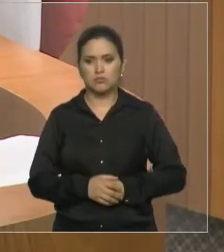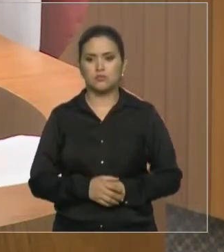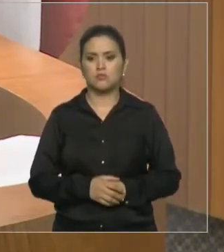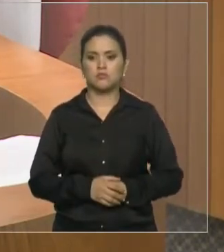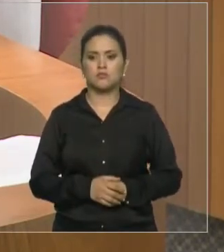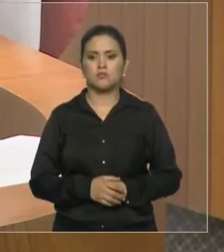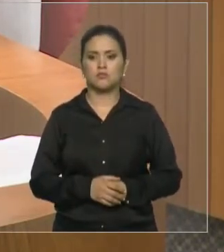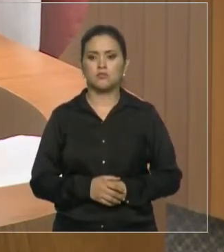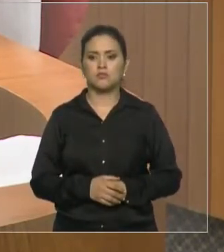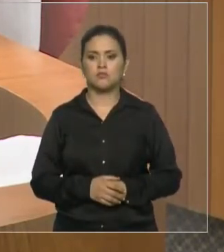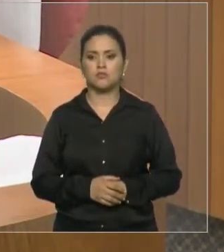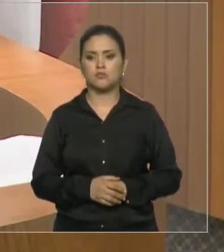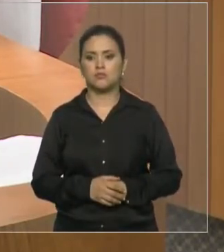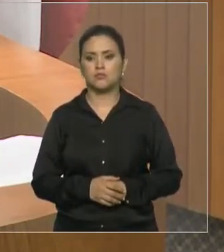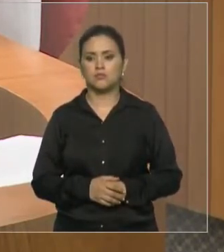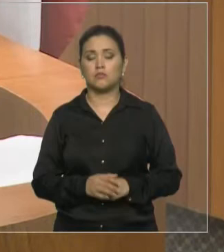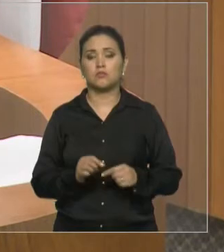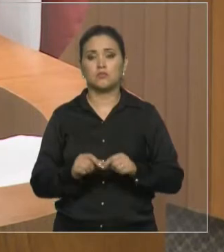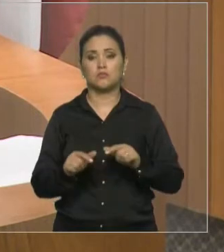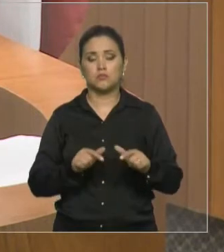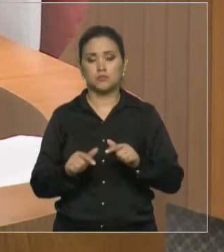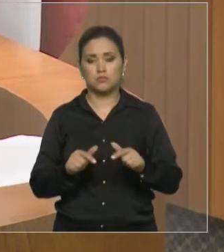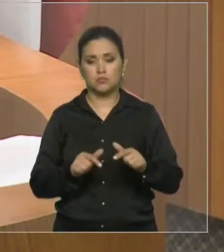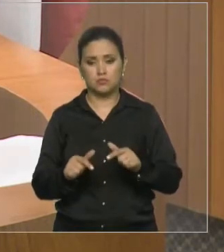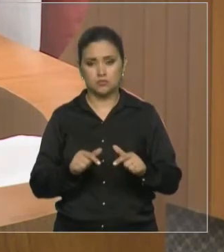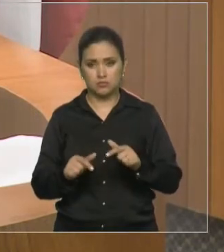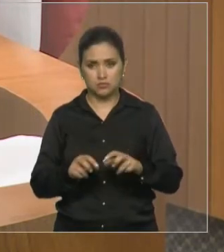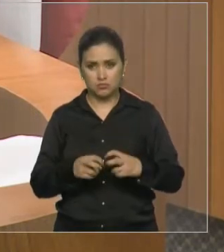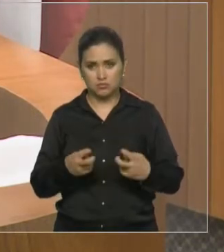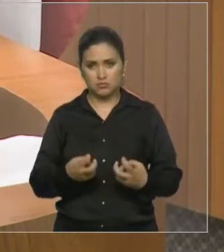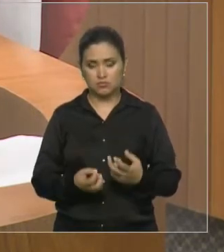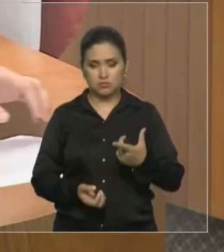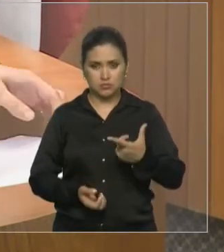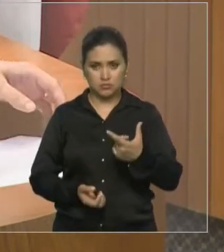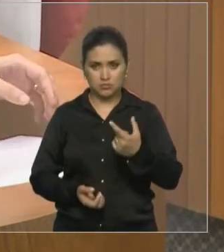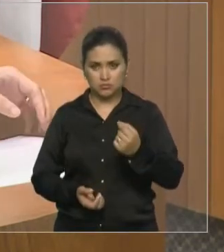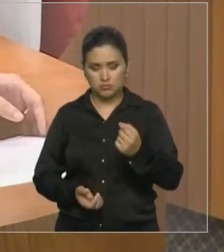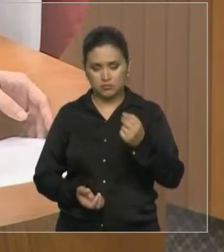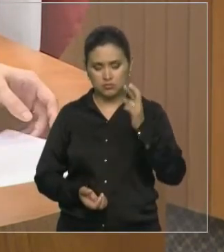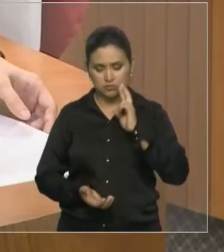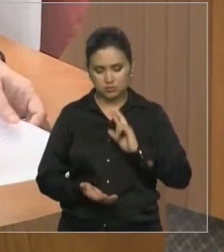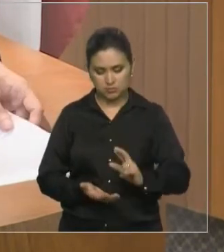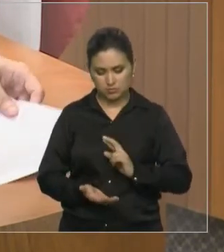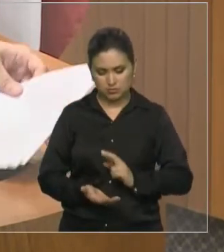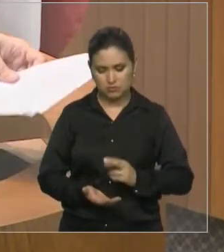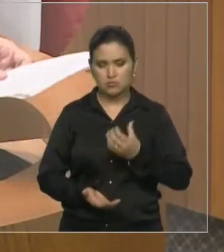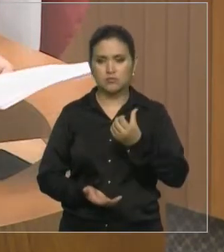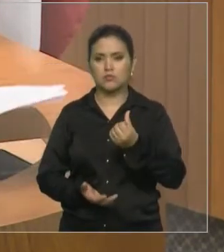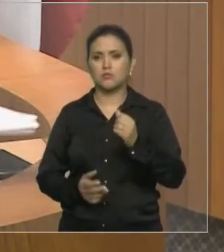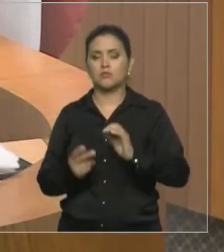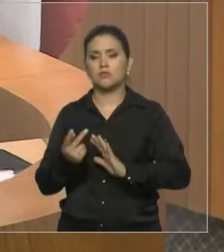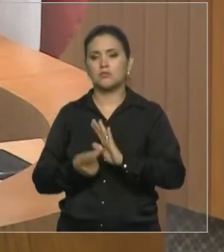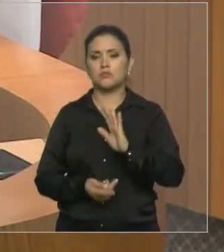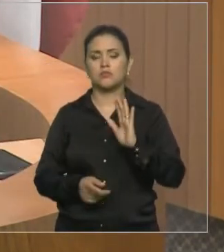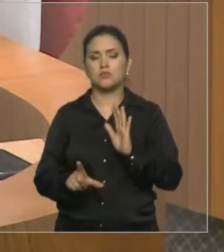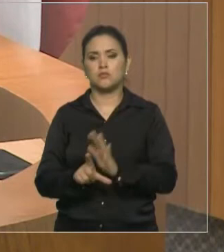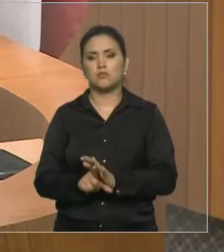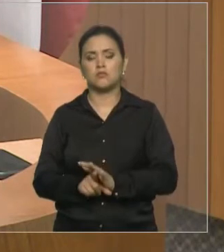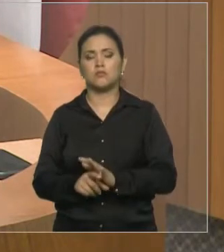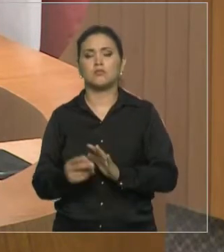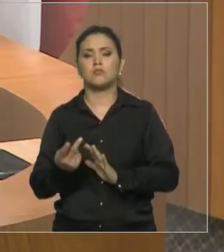nesse período no trabalho das comissões cerca de 20 relatou dias aí com seis projetos de lei e um projeto de resolução legislativa